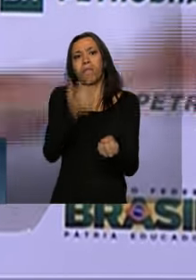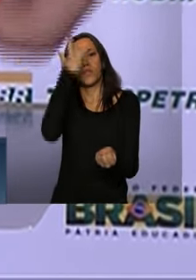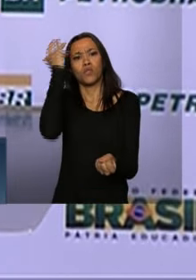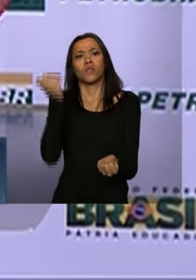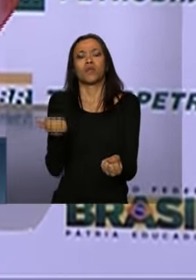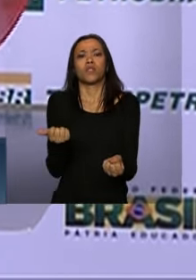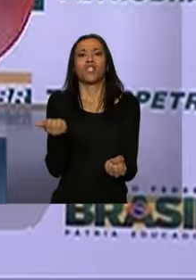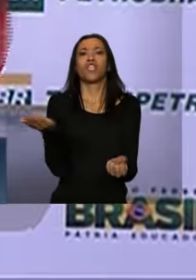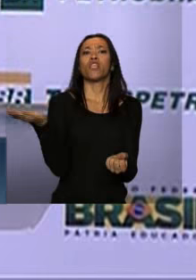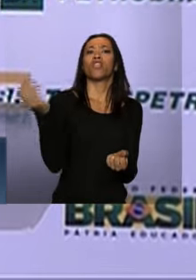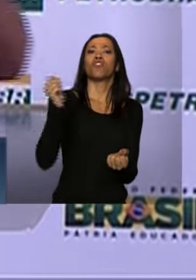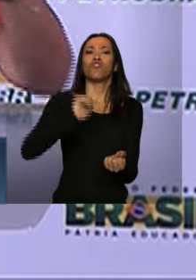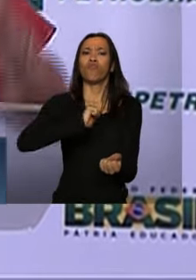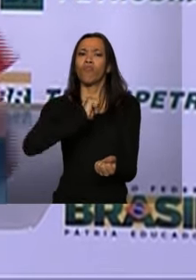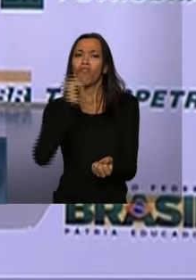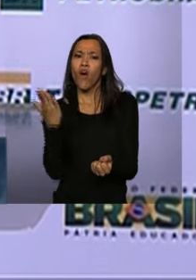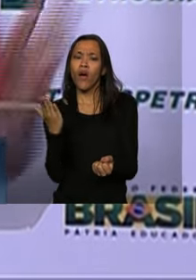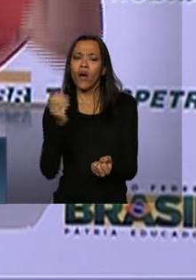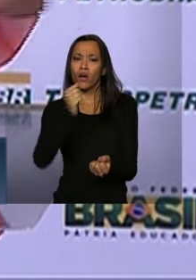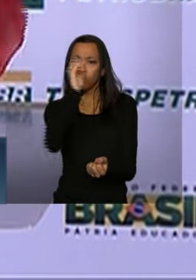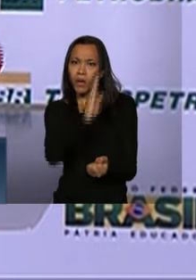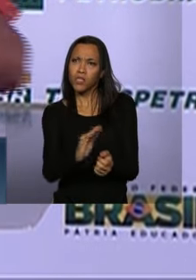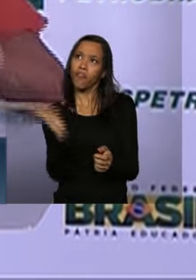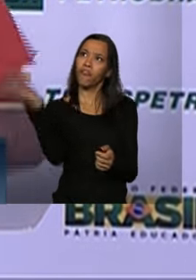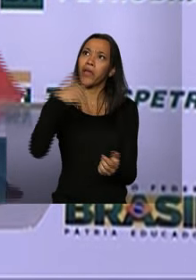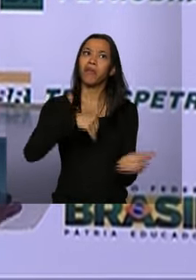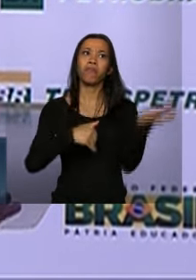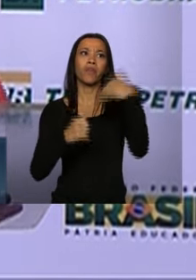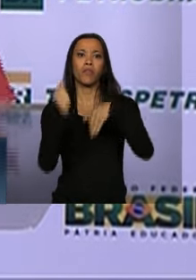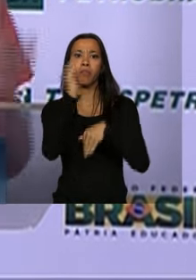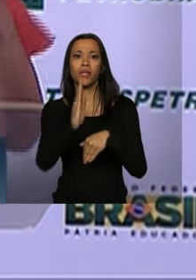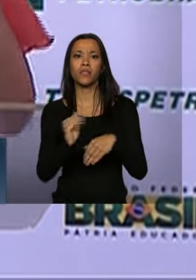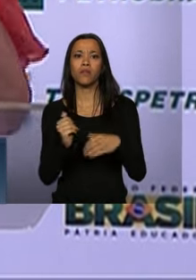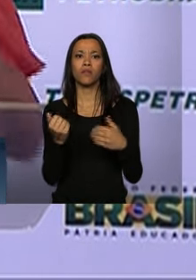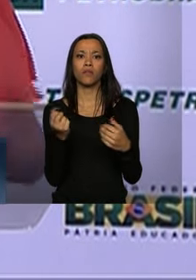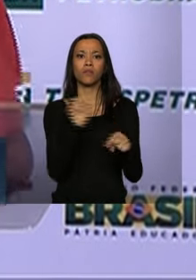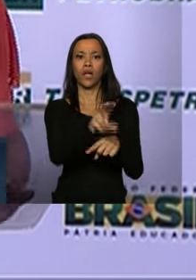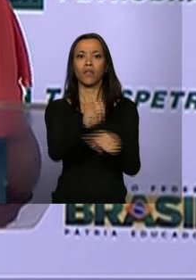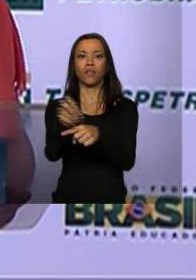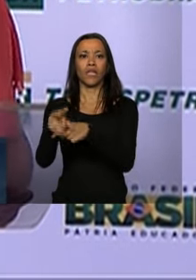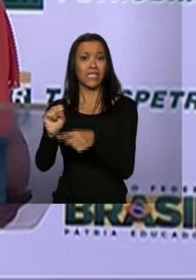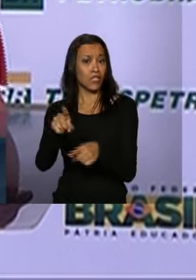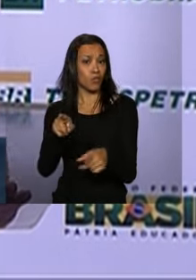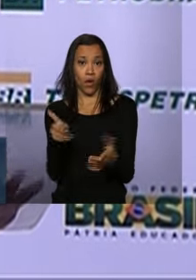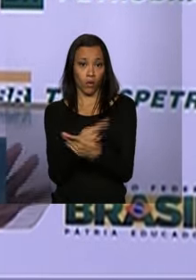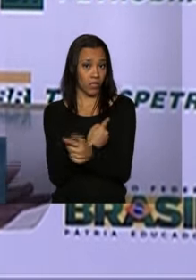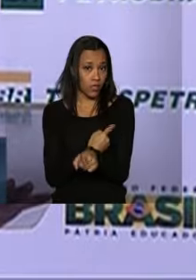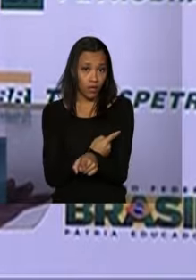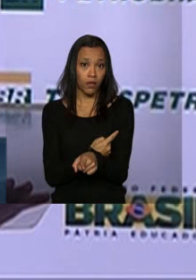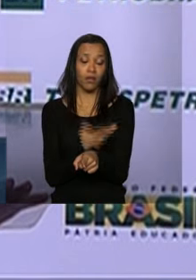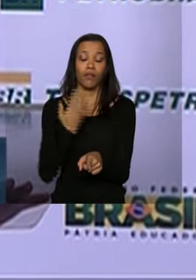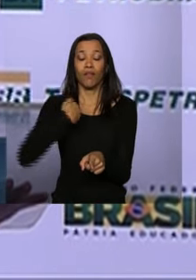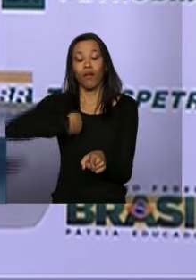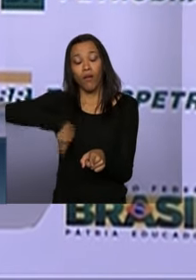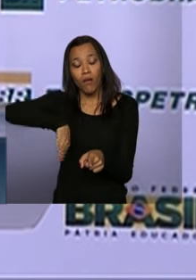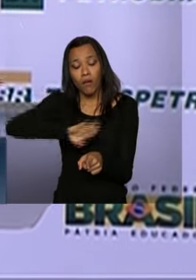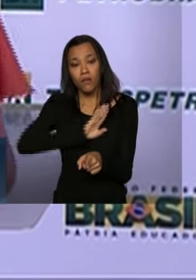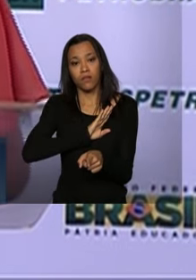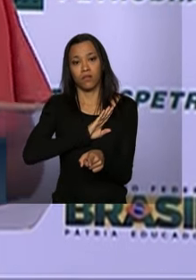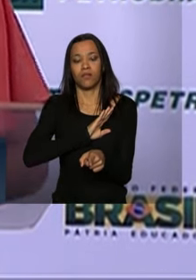investidores que venham de fora investir aqui, gerar emprego aqui. Se isso não ocorrer, nós